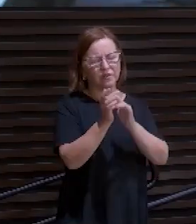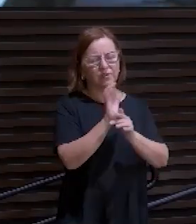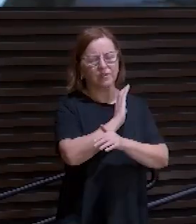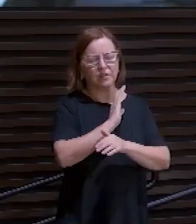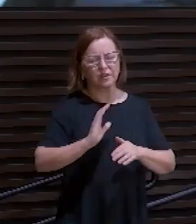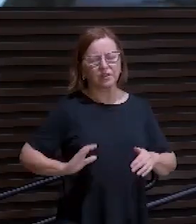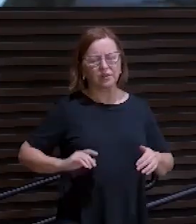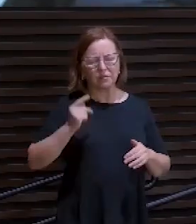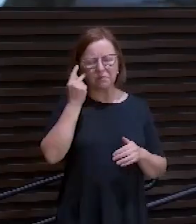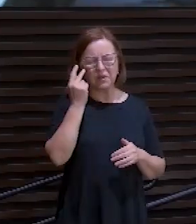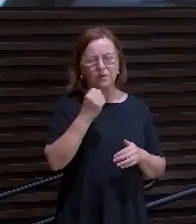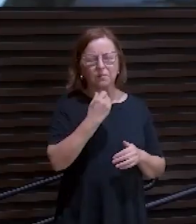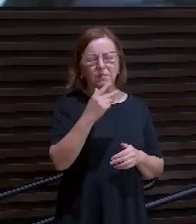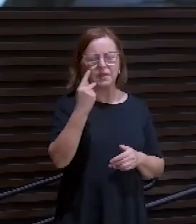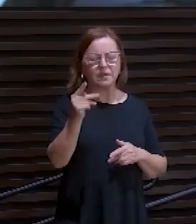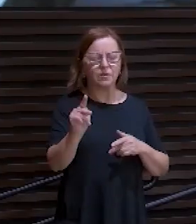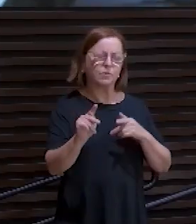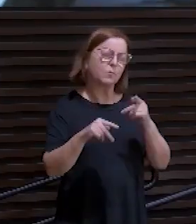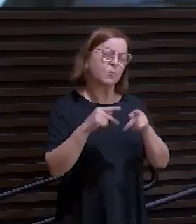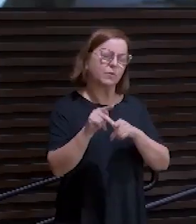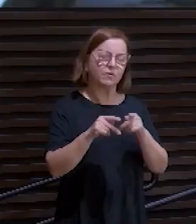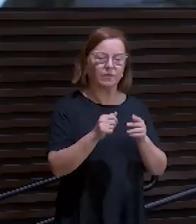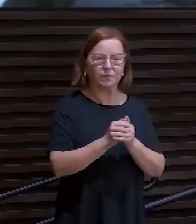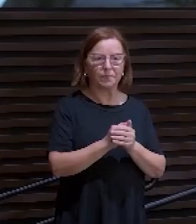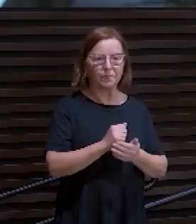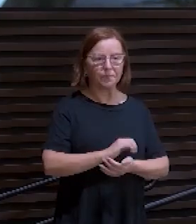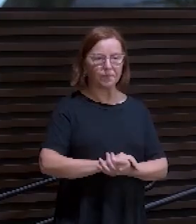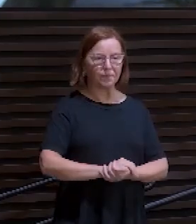povo. Amém.